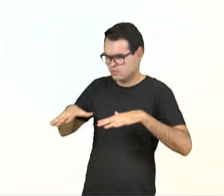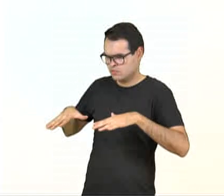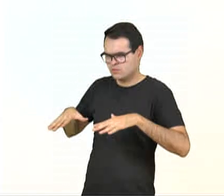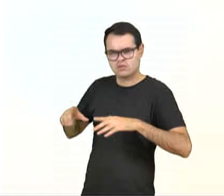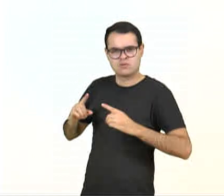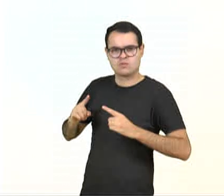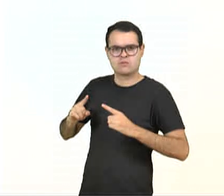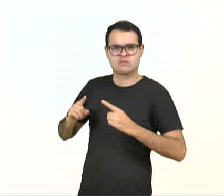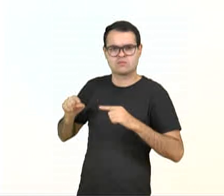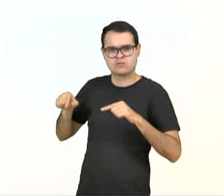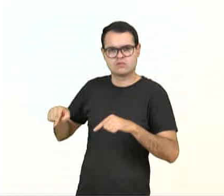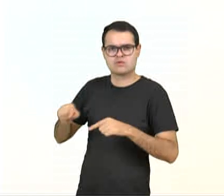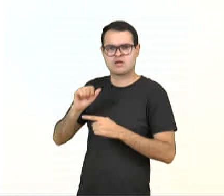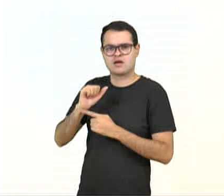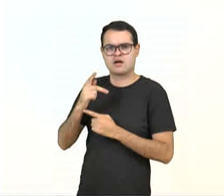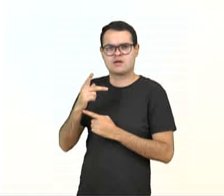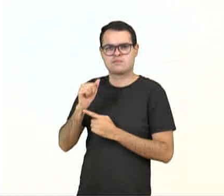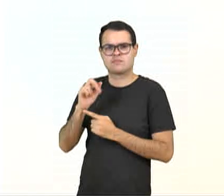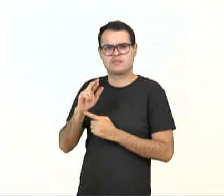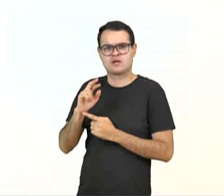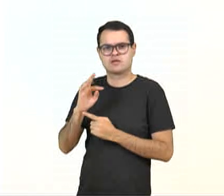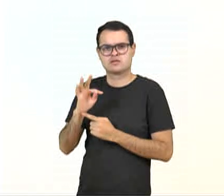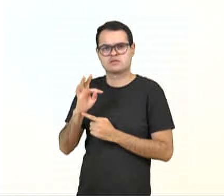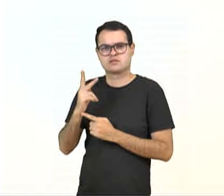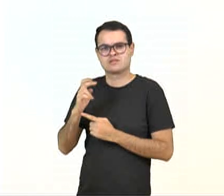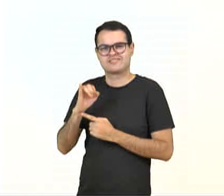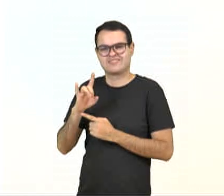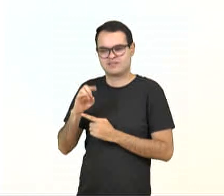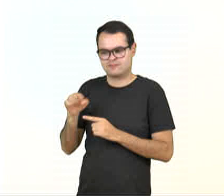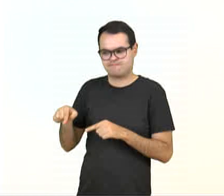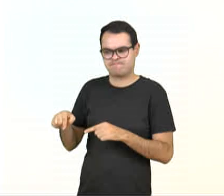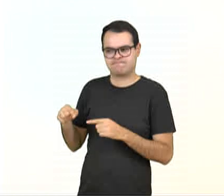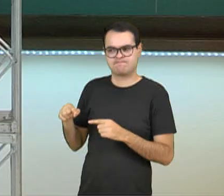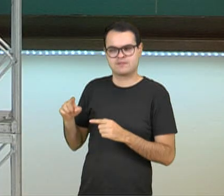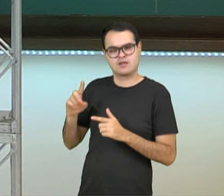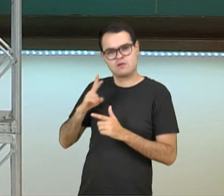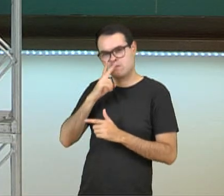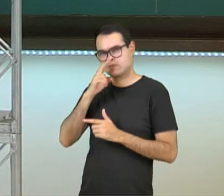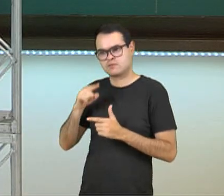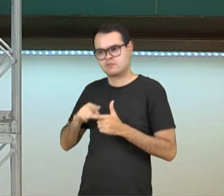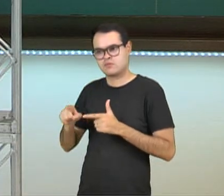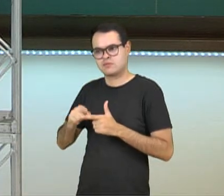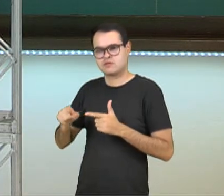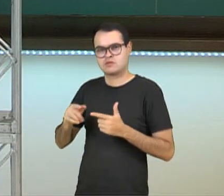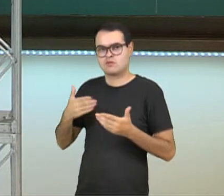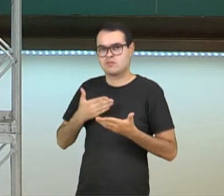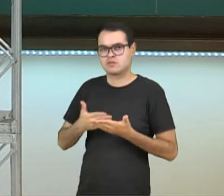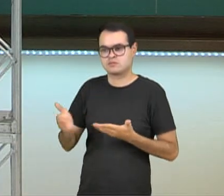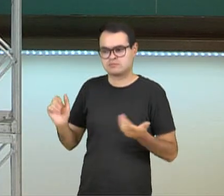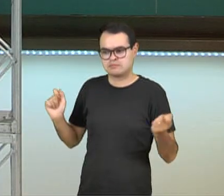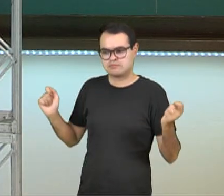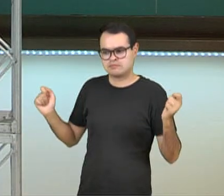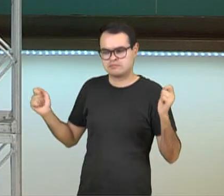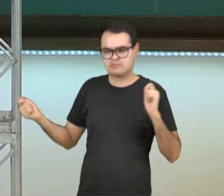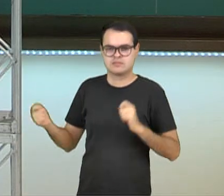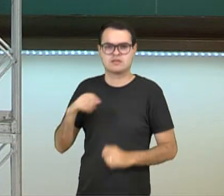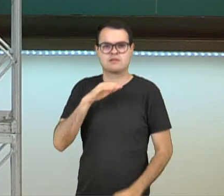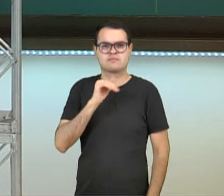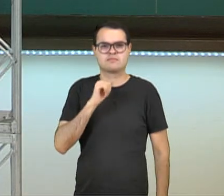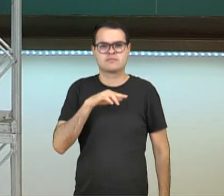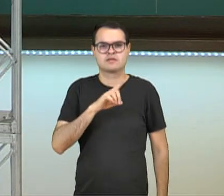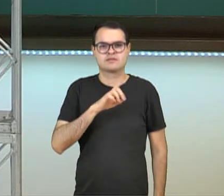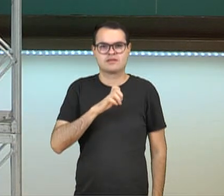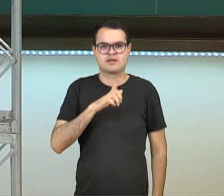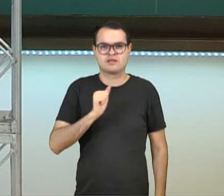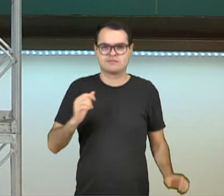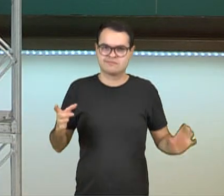do apartheid, que vigorava desde 1948. Então aí, né, relacionado ali a questão de Nelson Mandela